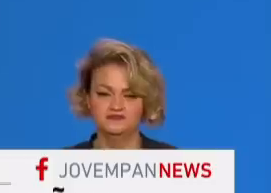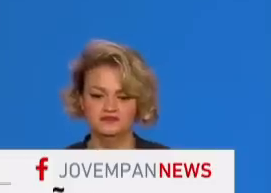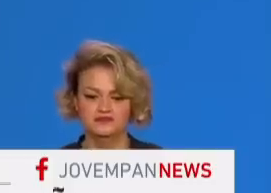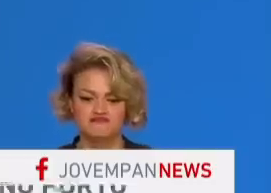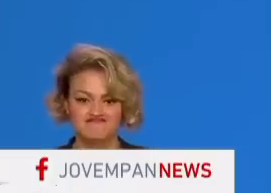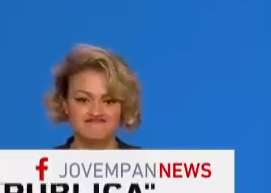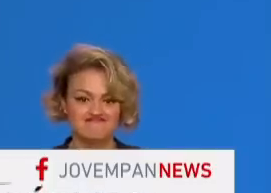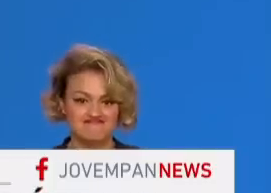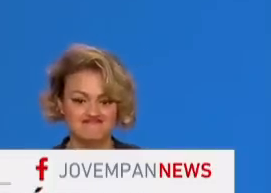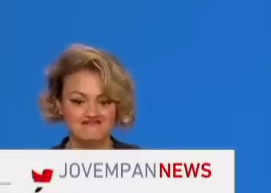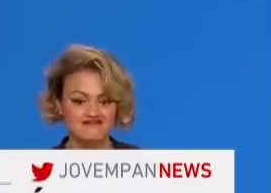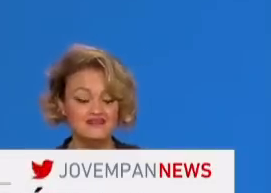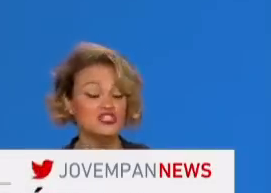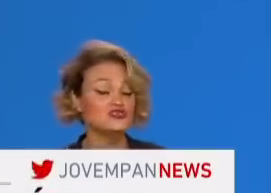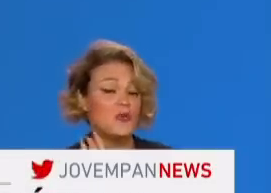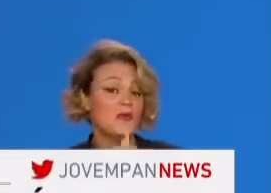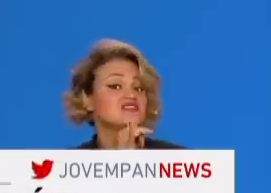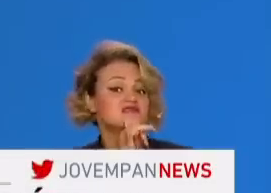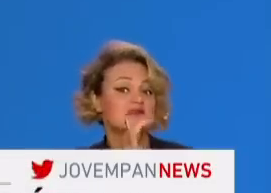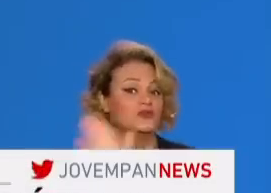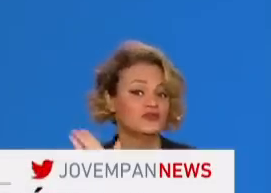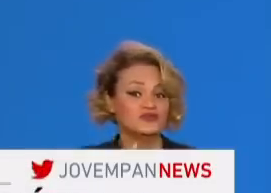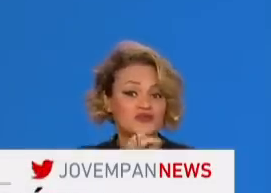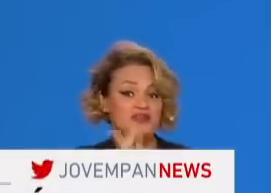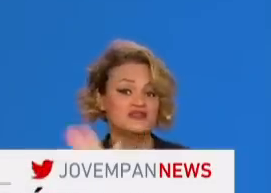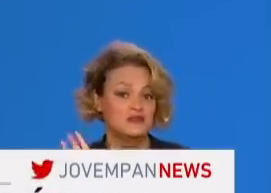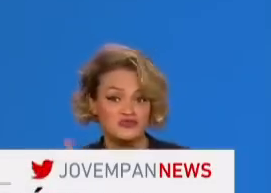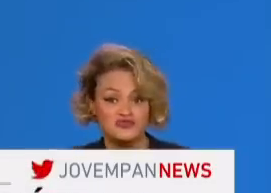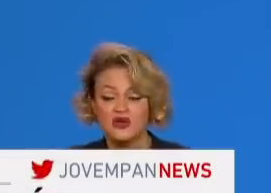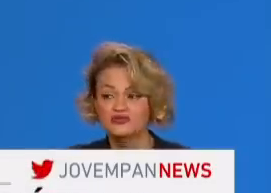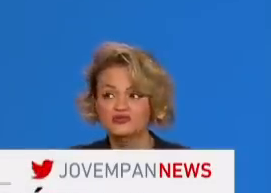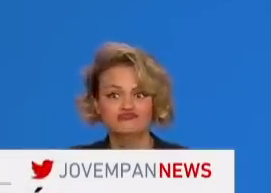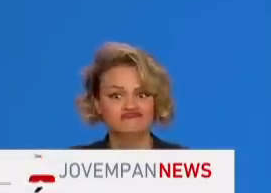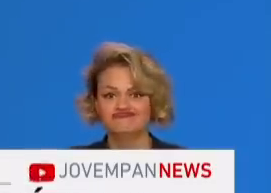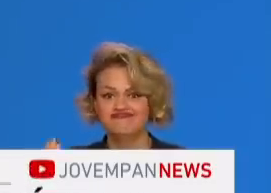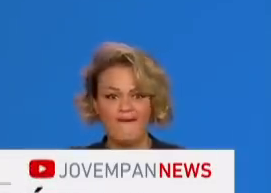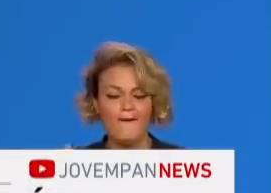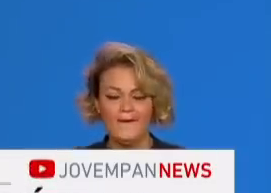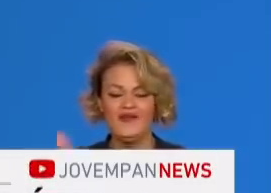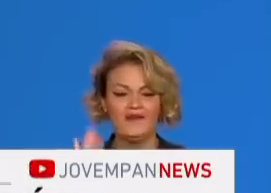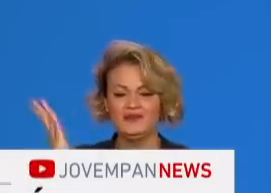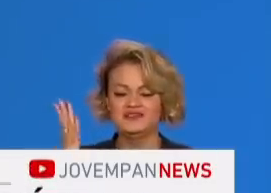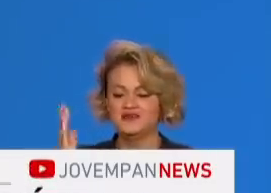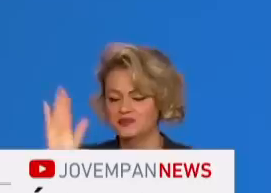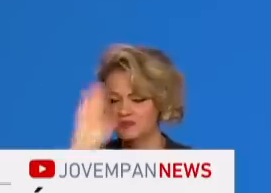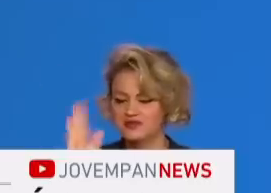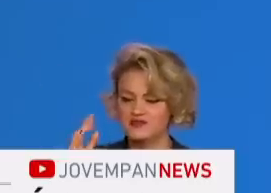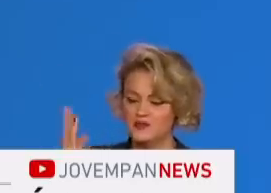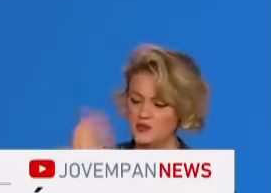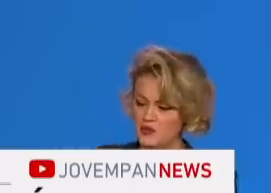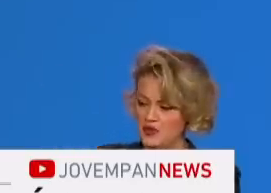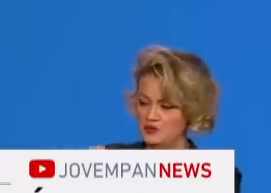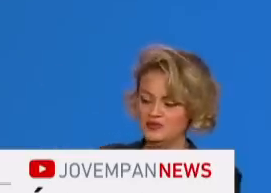Essa é apenas uma demonstração da desfaçatez do que aconteceu no Brasil nesses anos